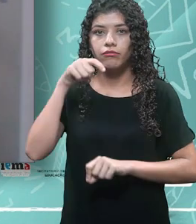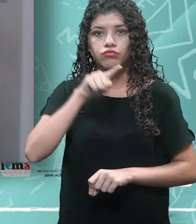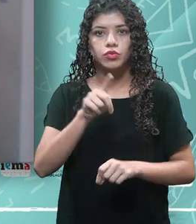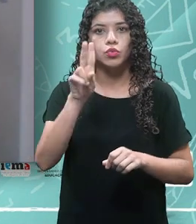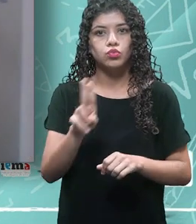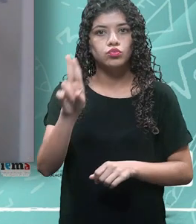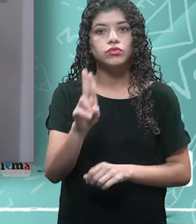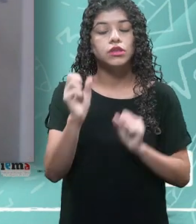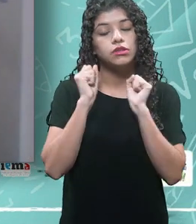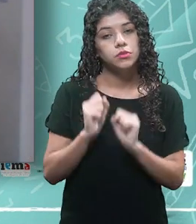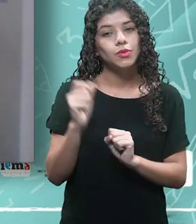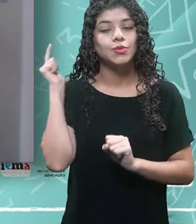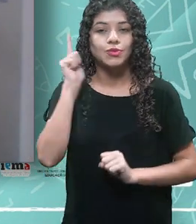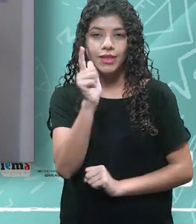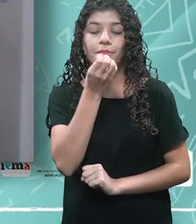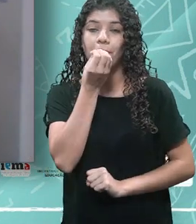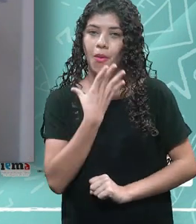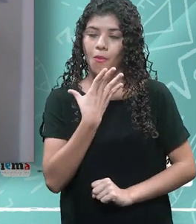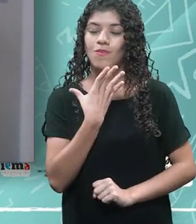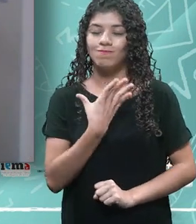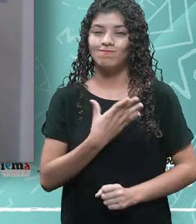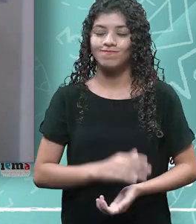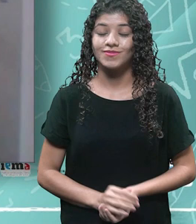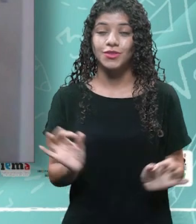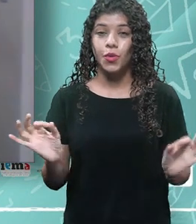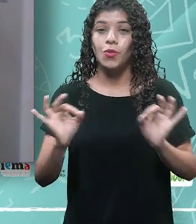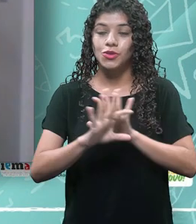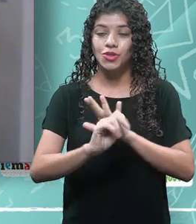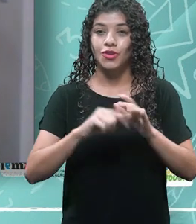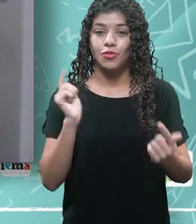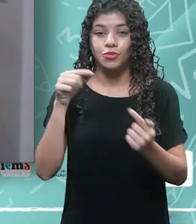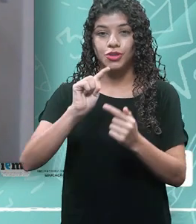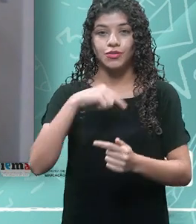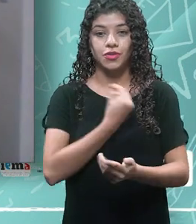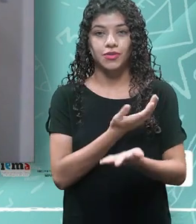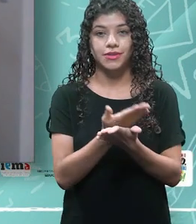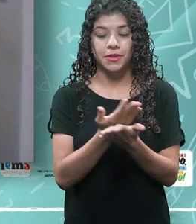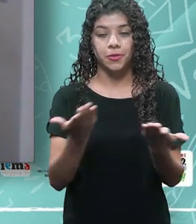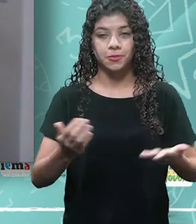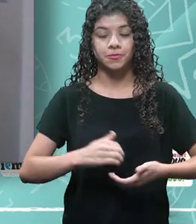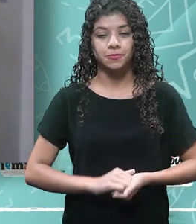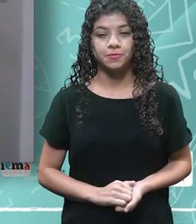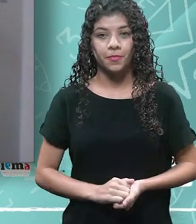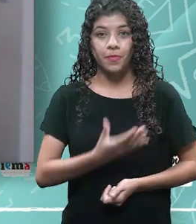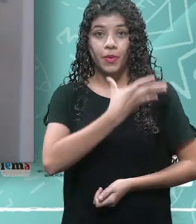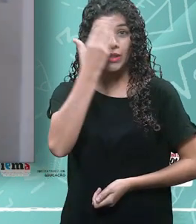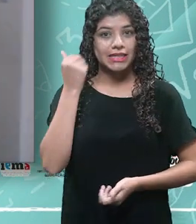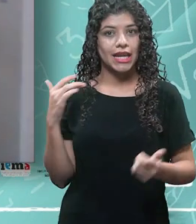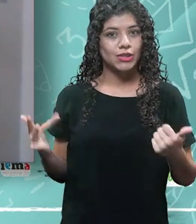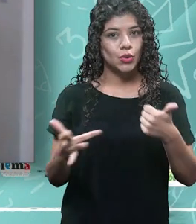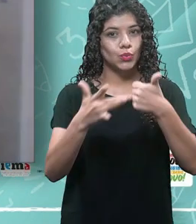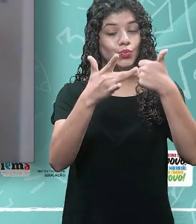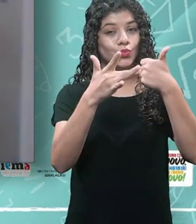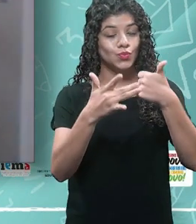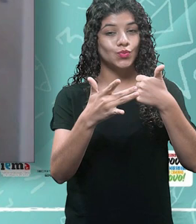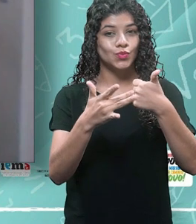também que você aplicando essas dicas possa obter resultados porque essa é a finalidade das nossas aulas aqui todas as quartas-feiras Não